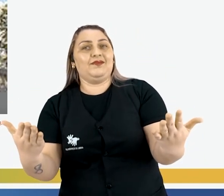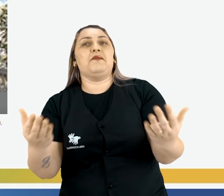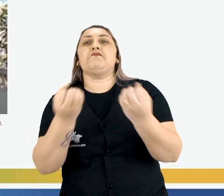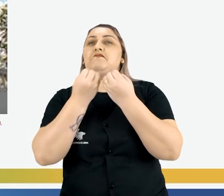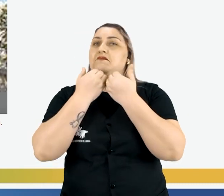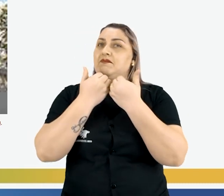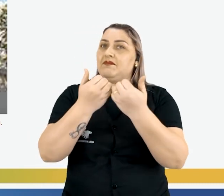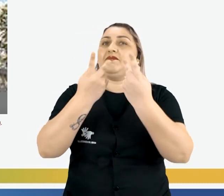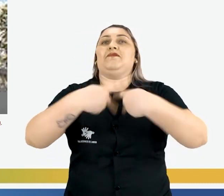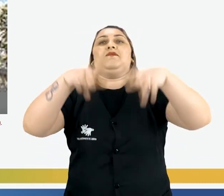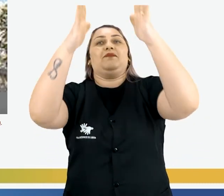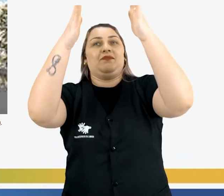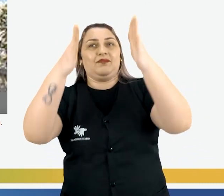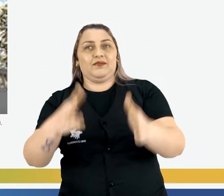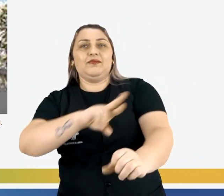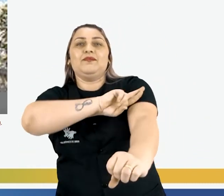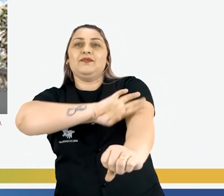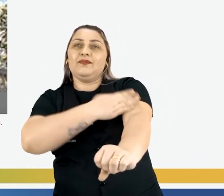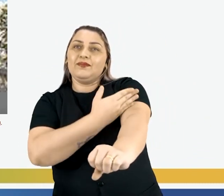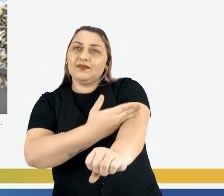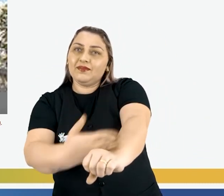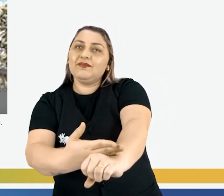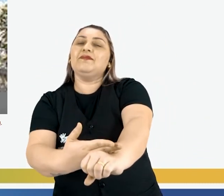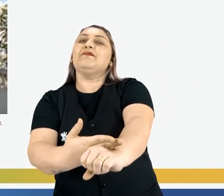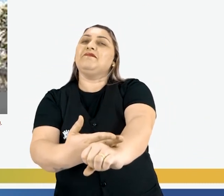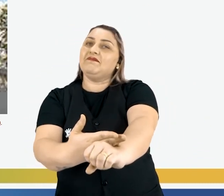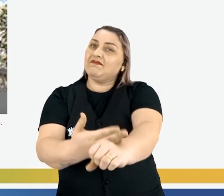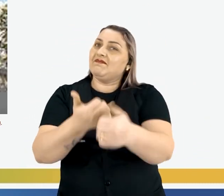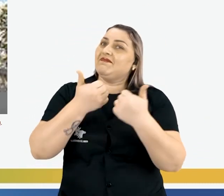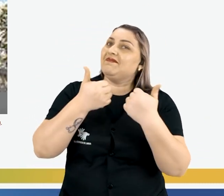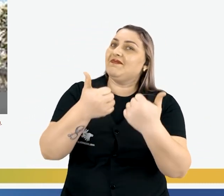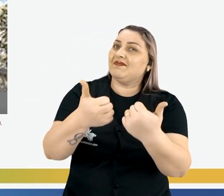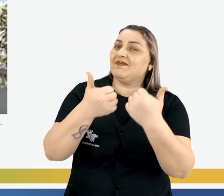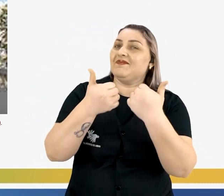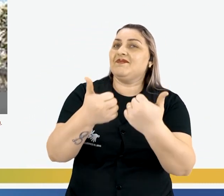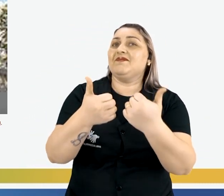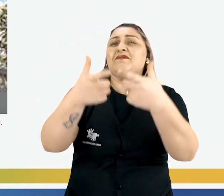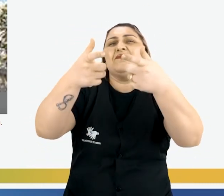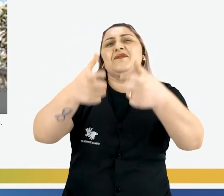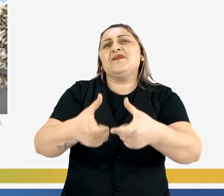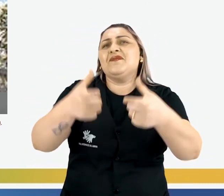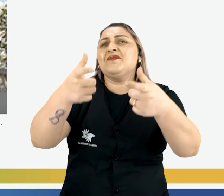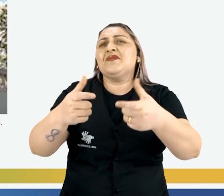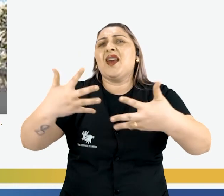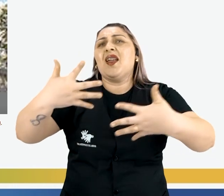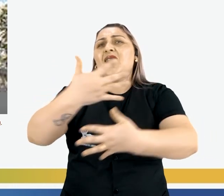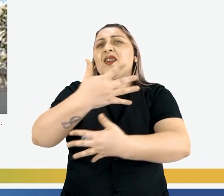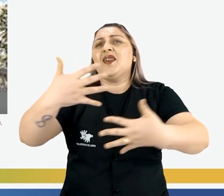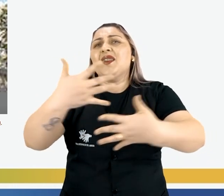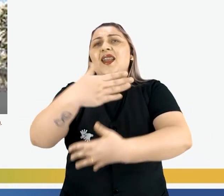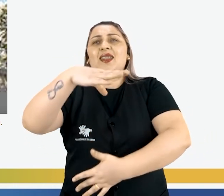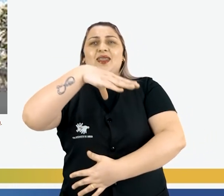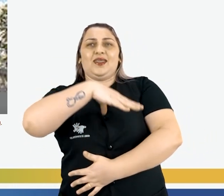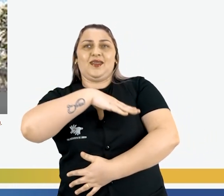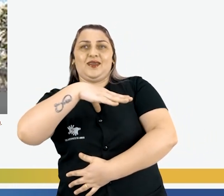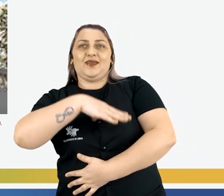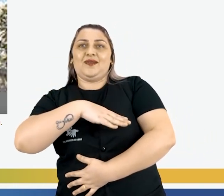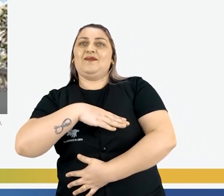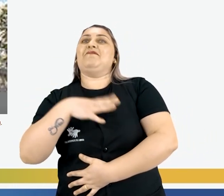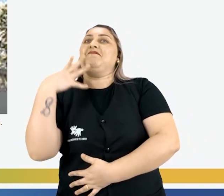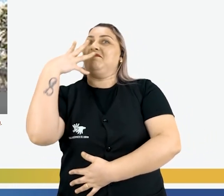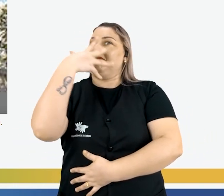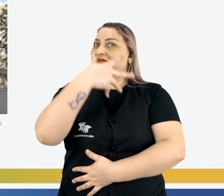Muito bem, é o Palácio, né? Palácio de Rio Branco, localizado lá no centro da cidade.